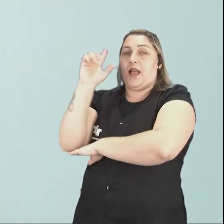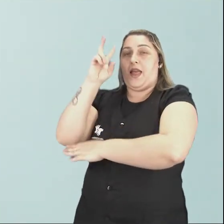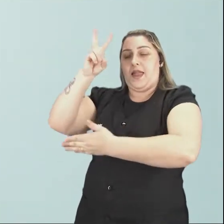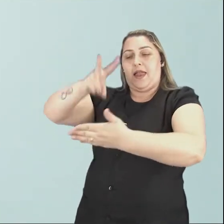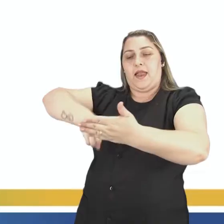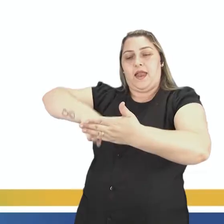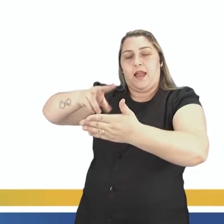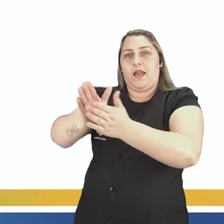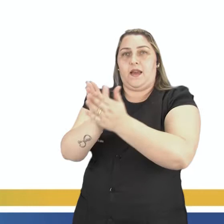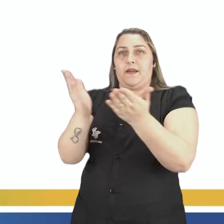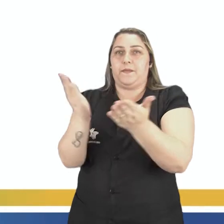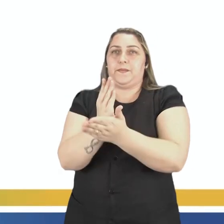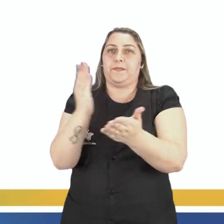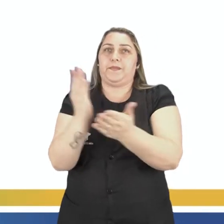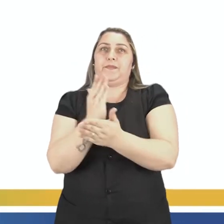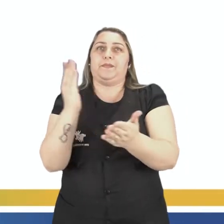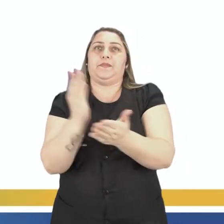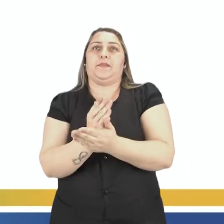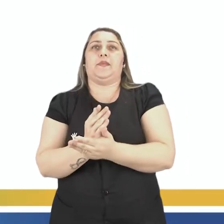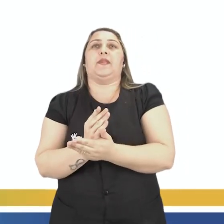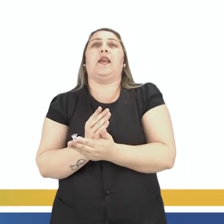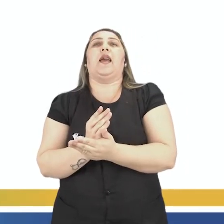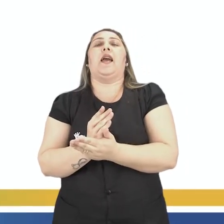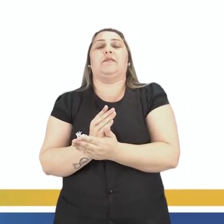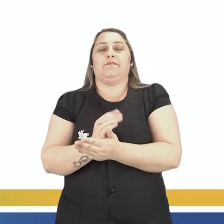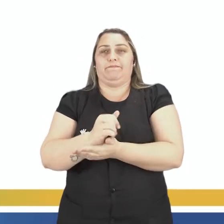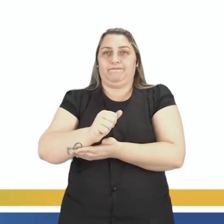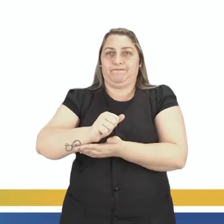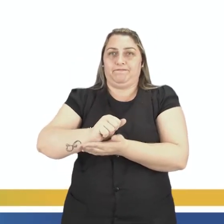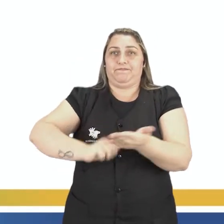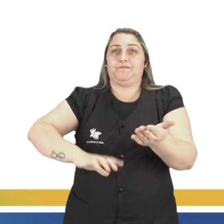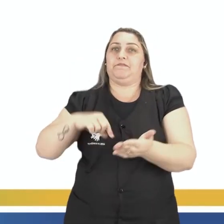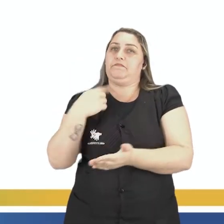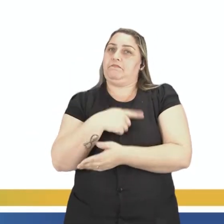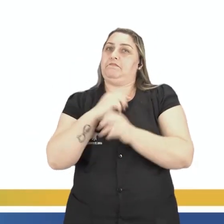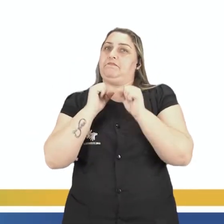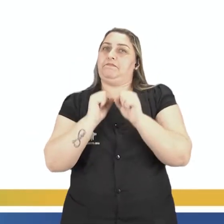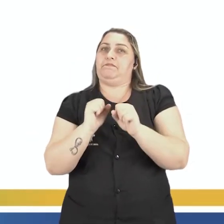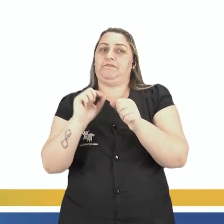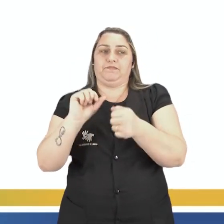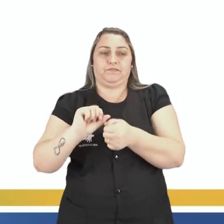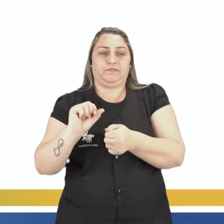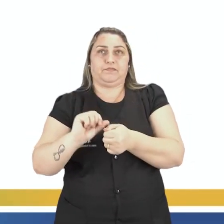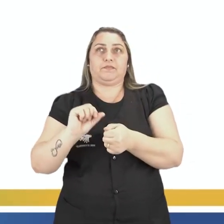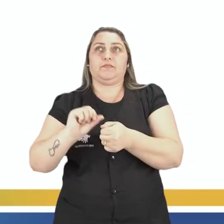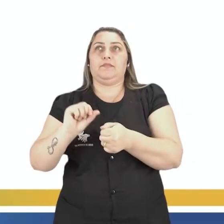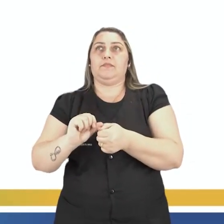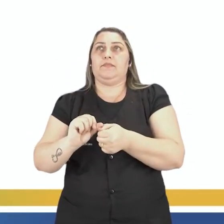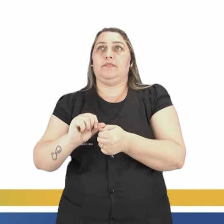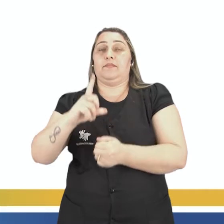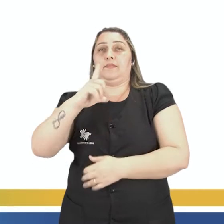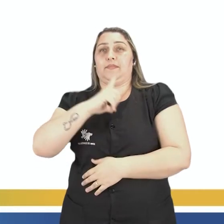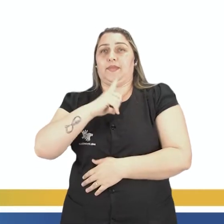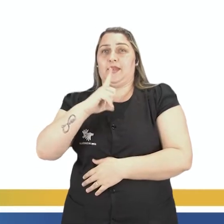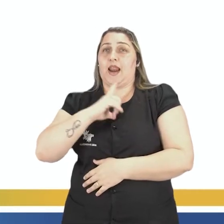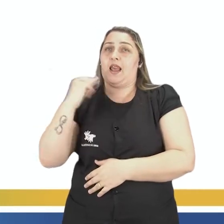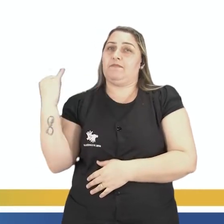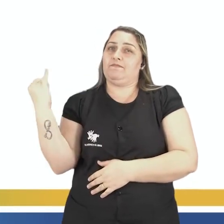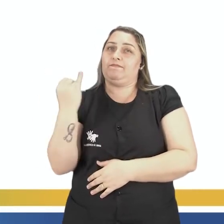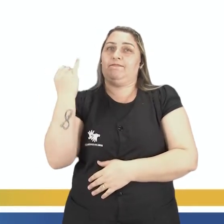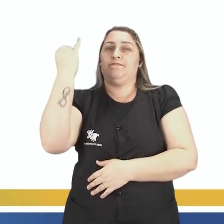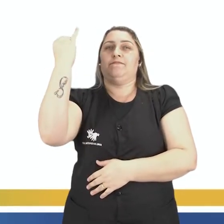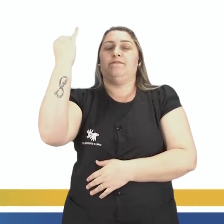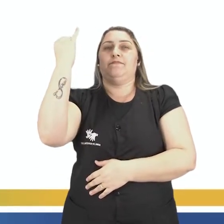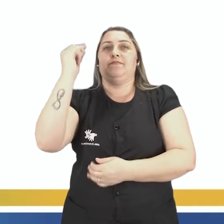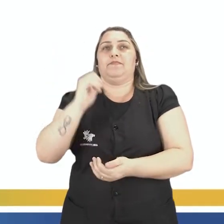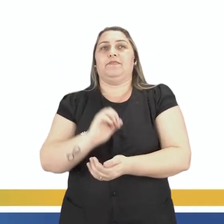um livro, essas são outras atividades que nós podemos fazer e tem grande